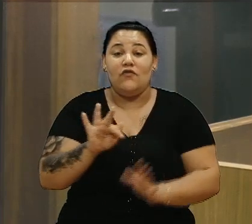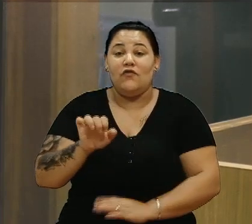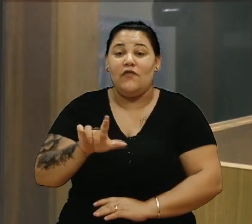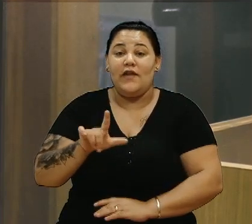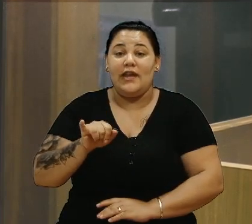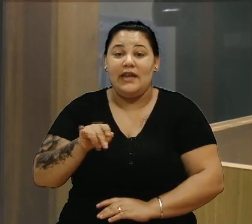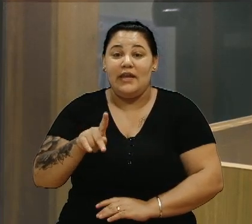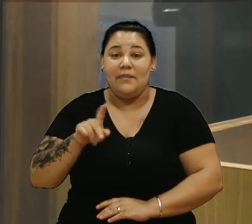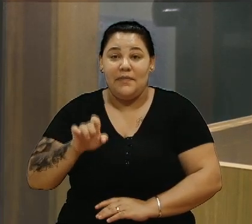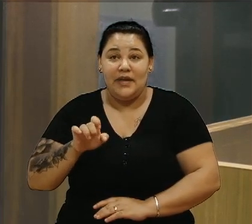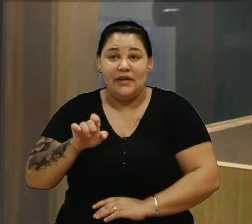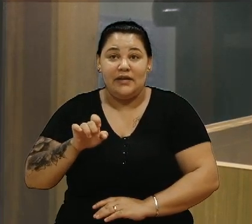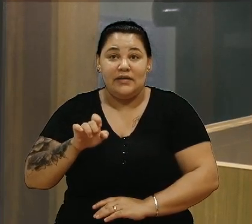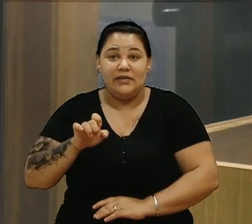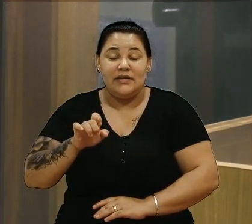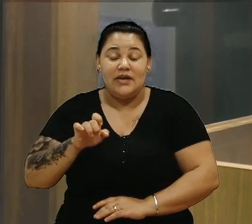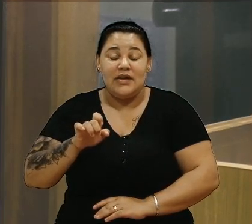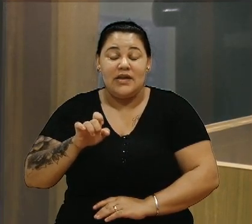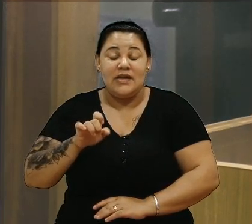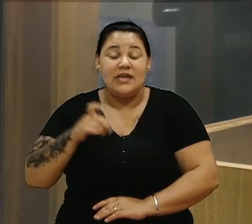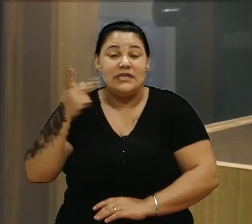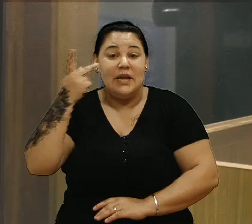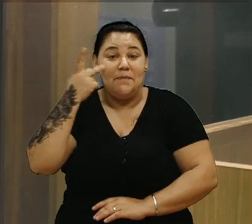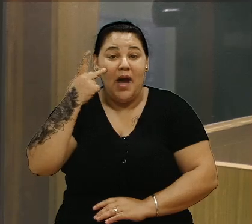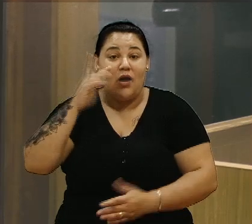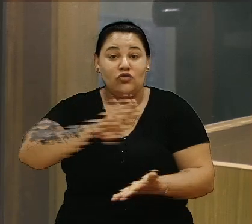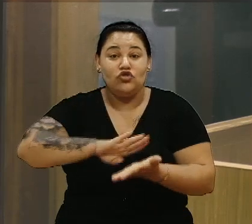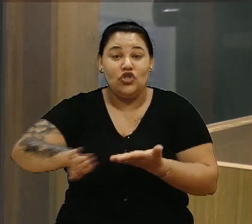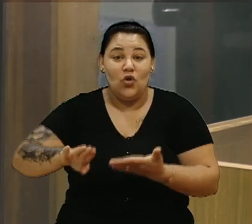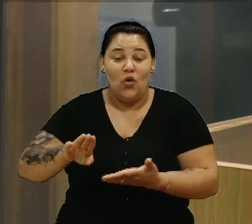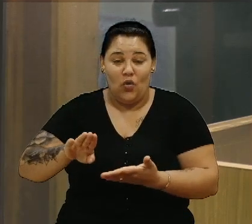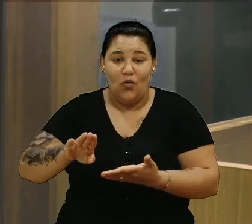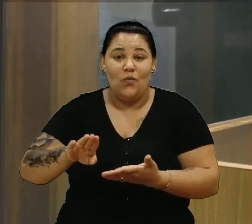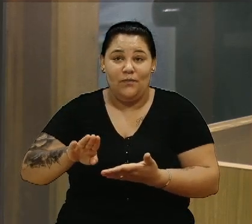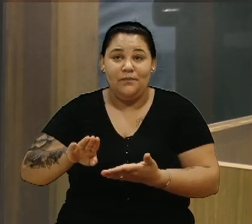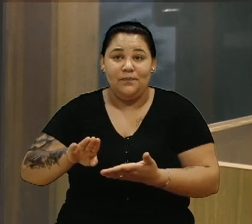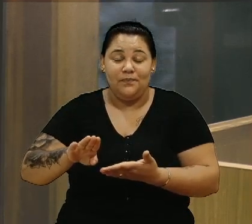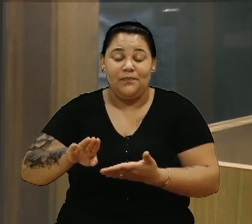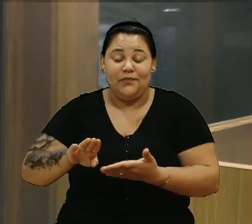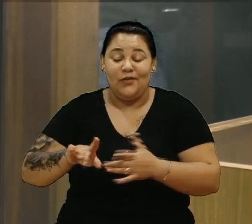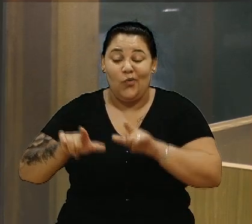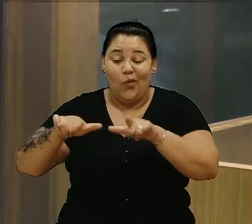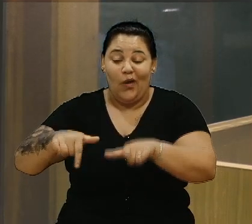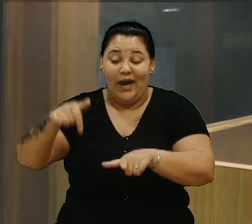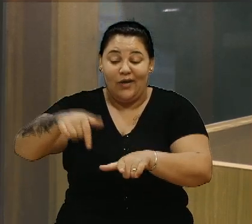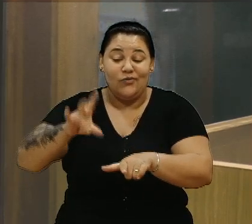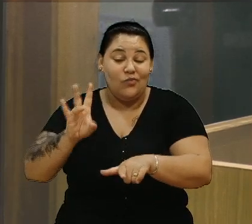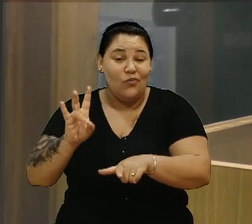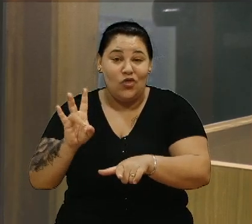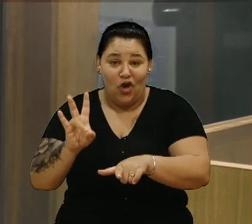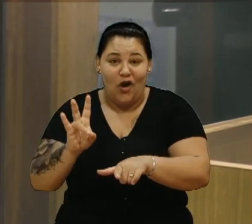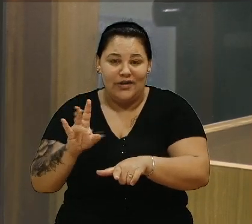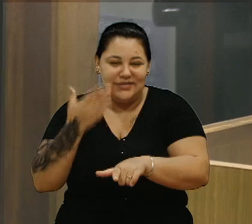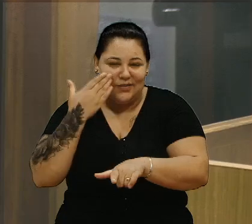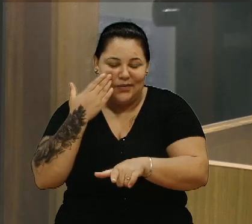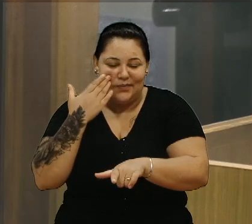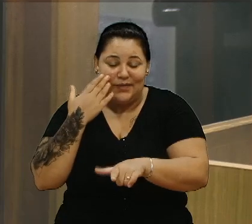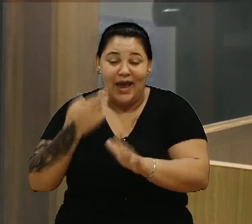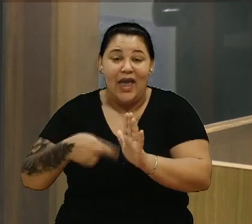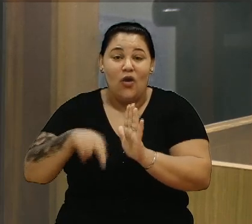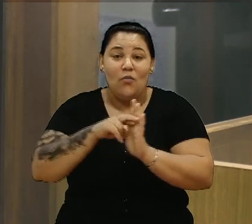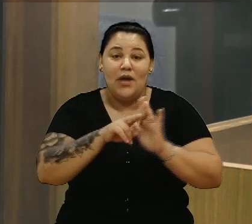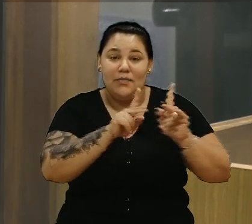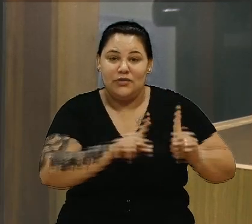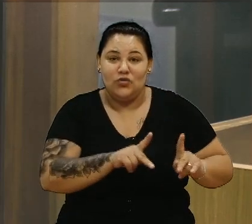tirou da Cracolândia 3.500 pessoas. Fundou a ARCA, uma associação para recuperar pessoas em situação de rua.